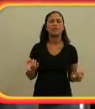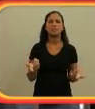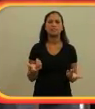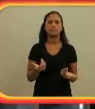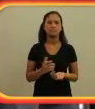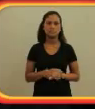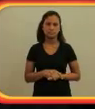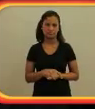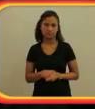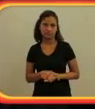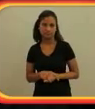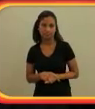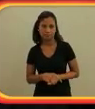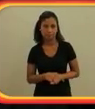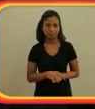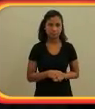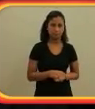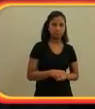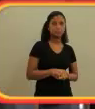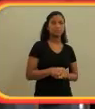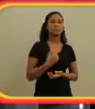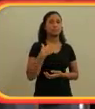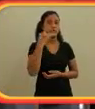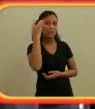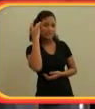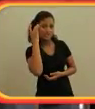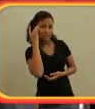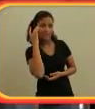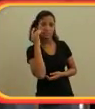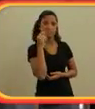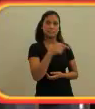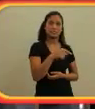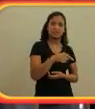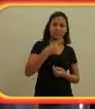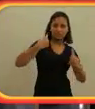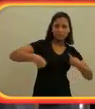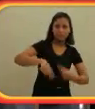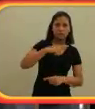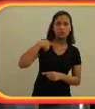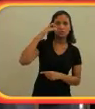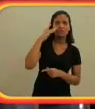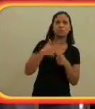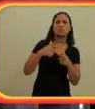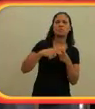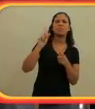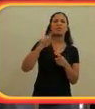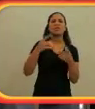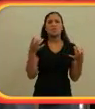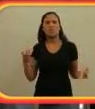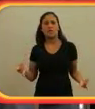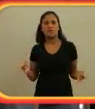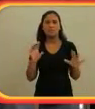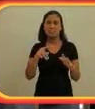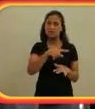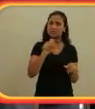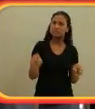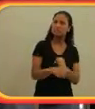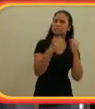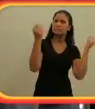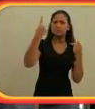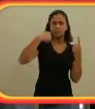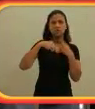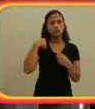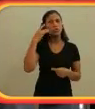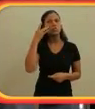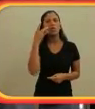yoga? Eu achava que era o aparato físico. Eu achava que eu ia ter problema em ir